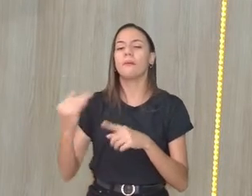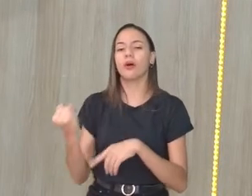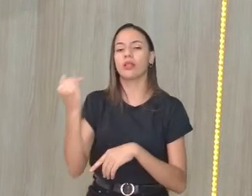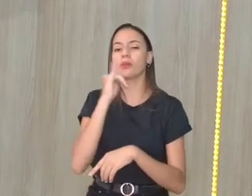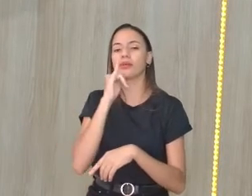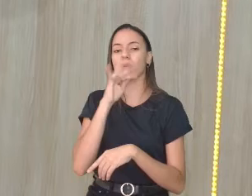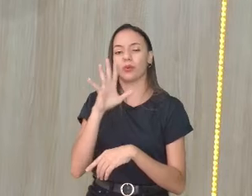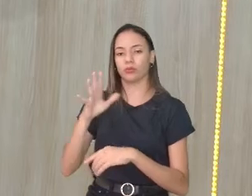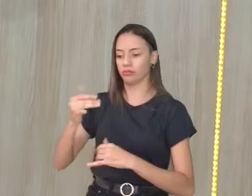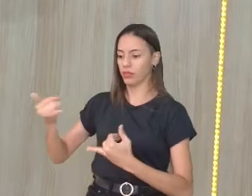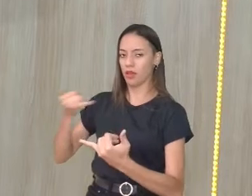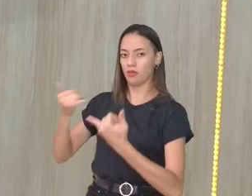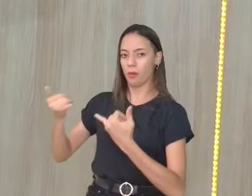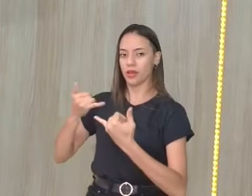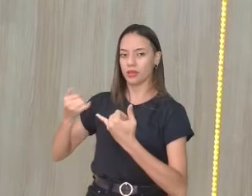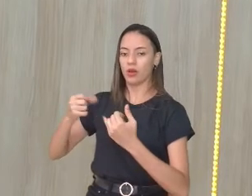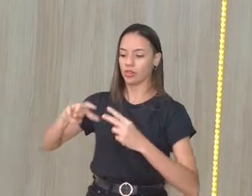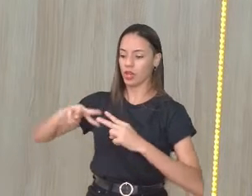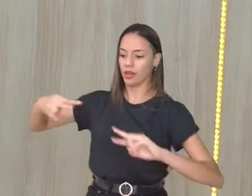indivíduo?